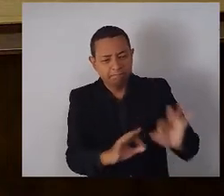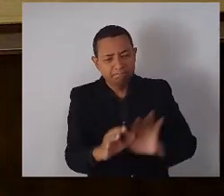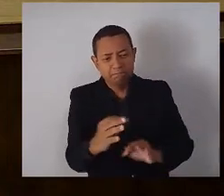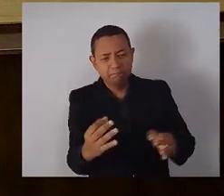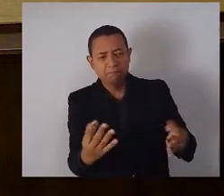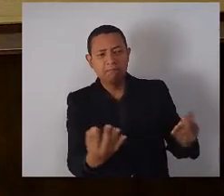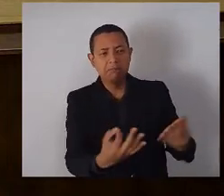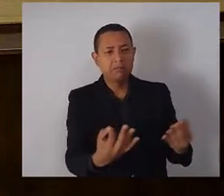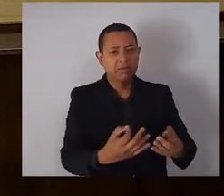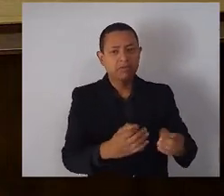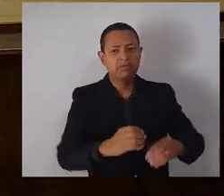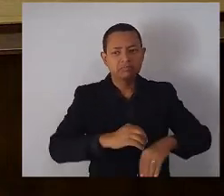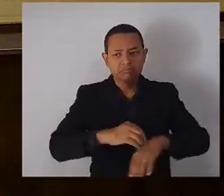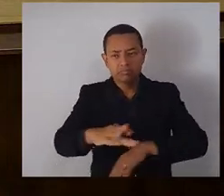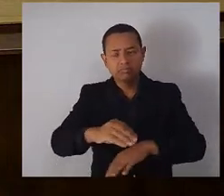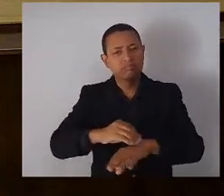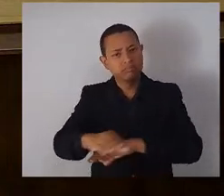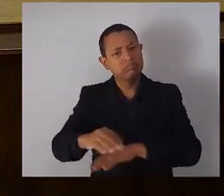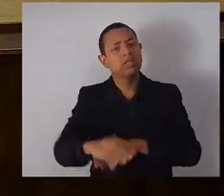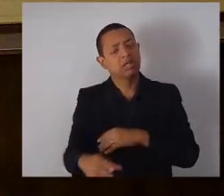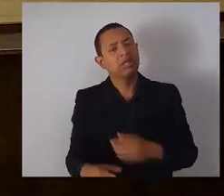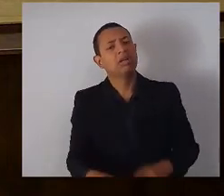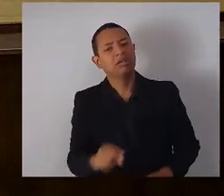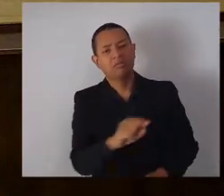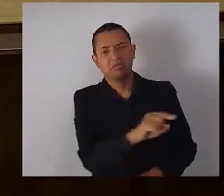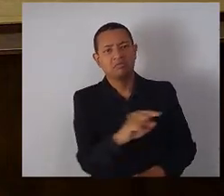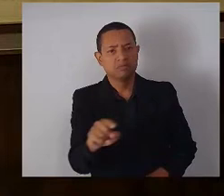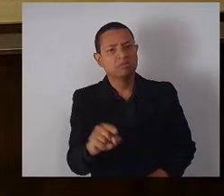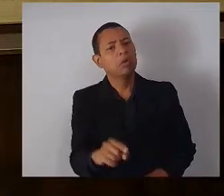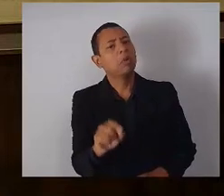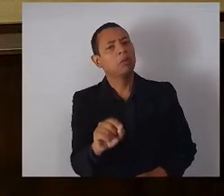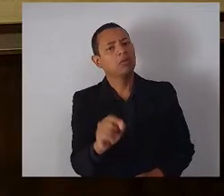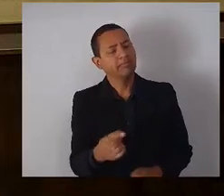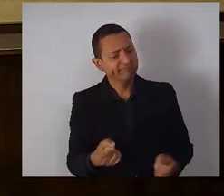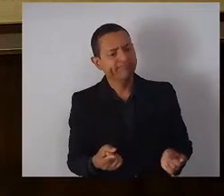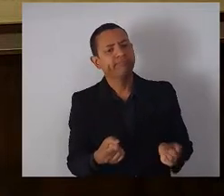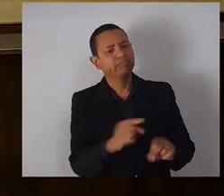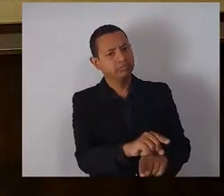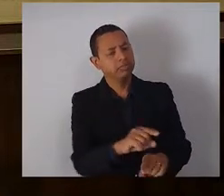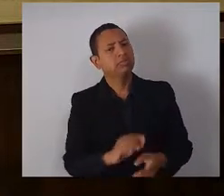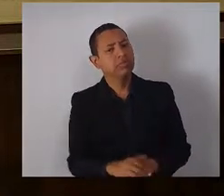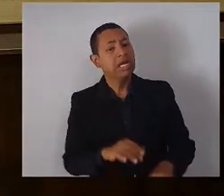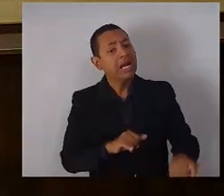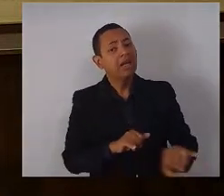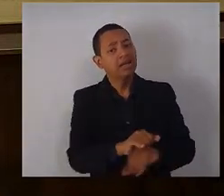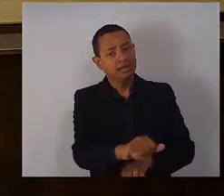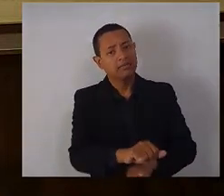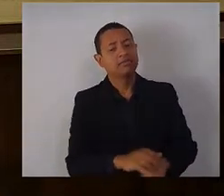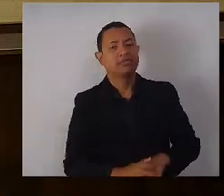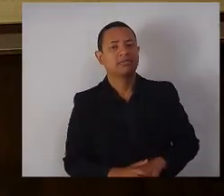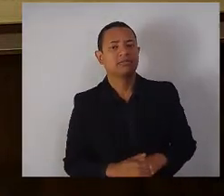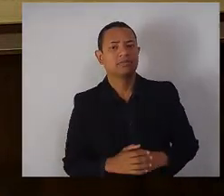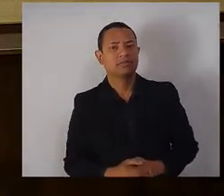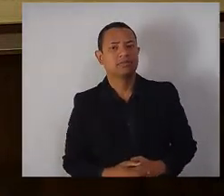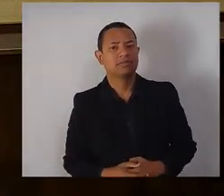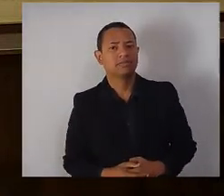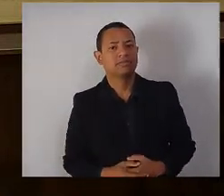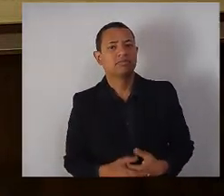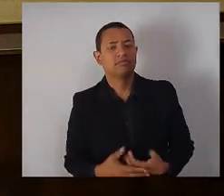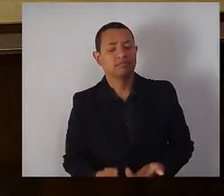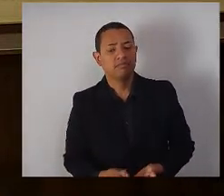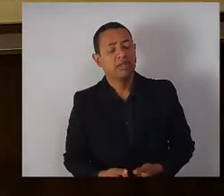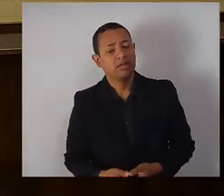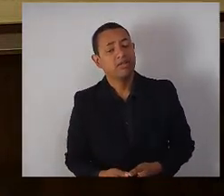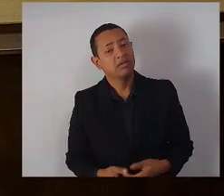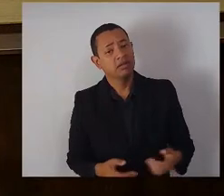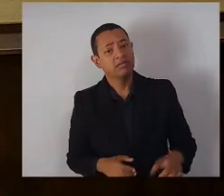você está praticando simplesmente uma fraude. Você está enganando alguém. Esse alguém é um